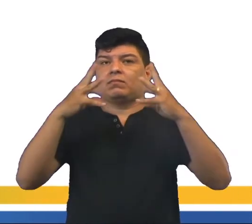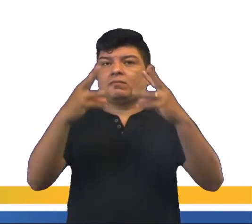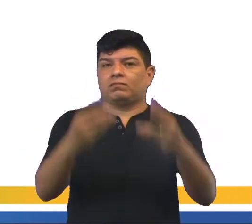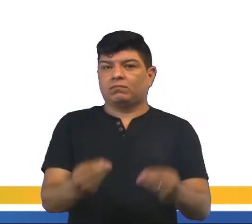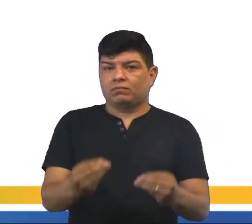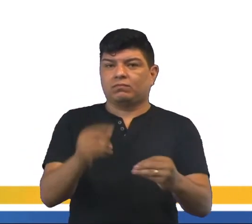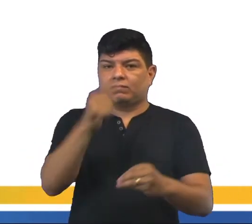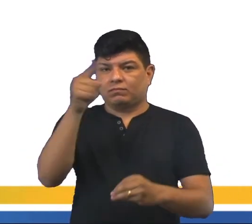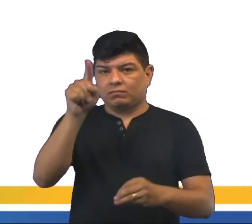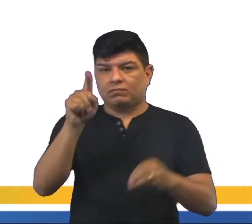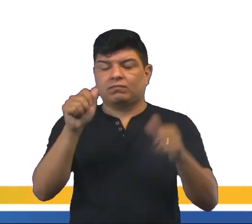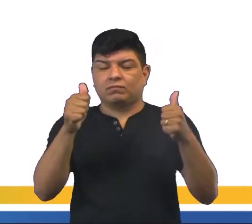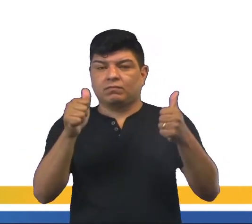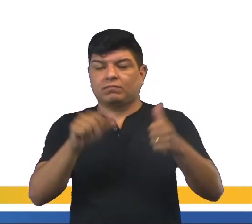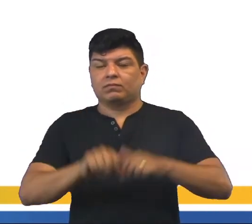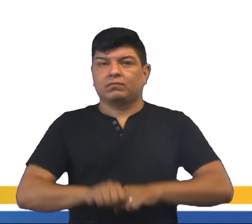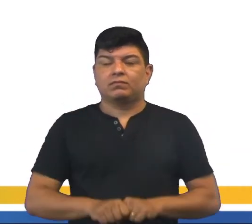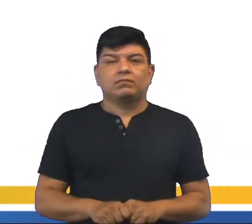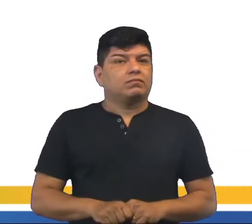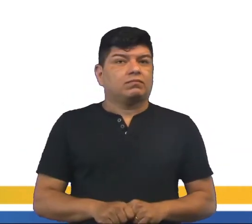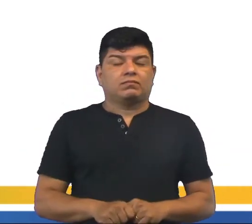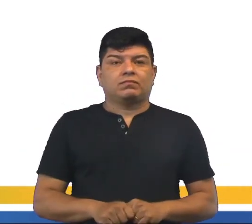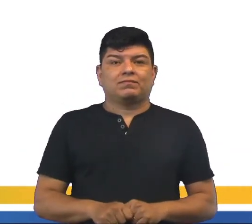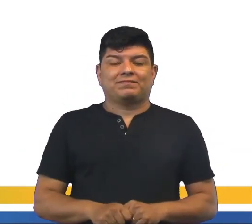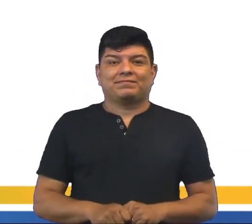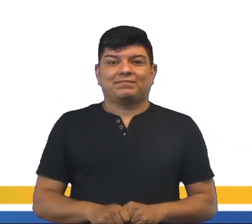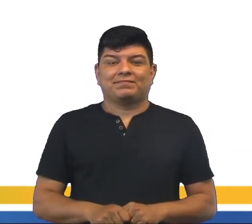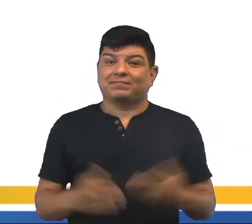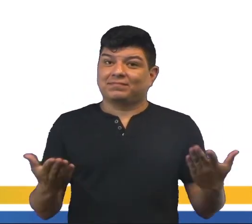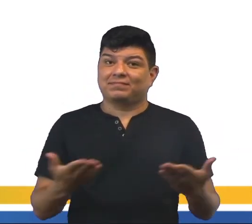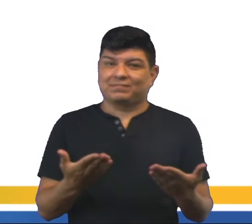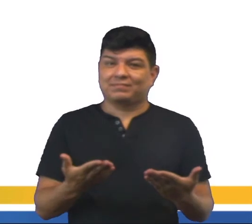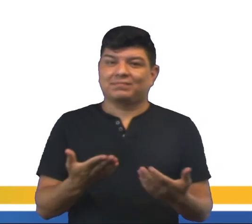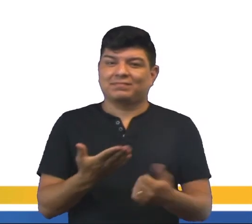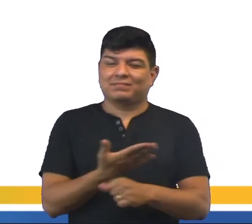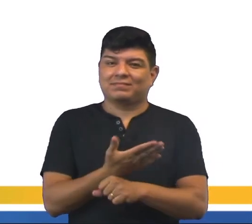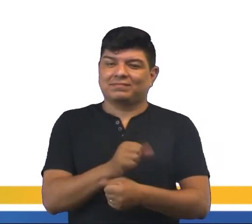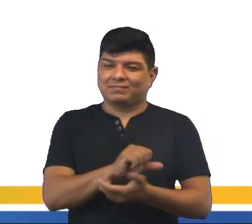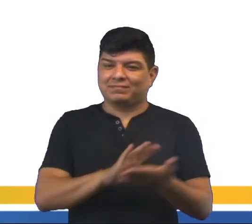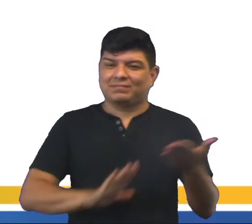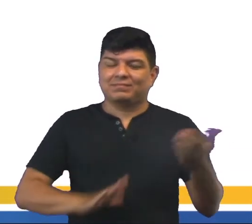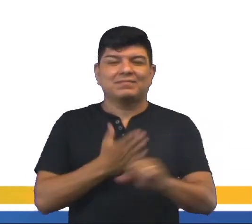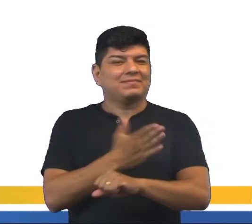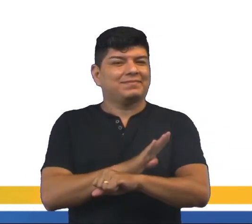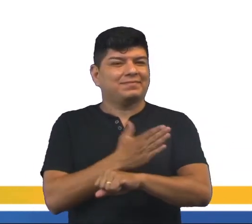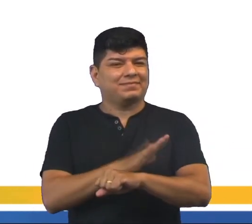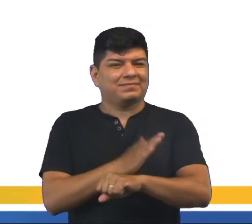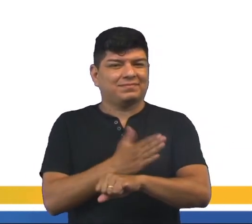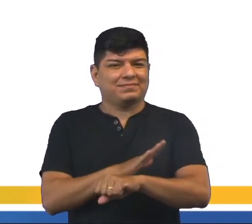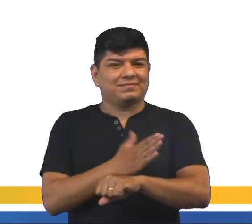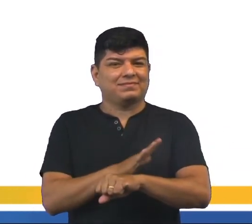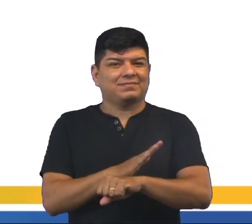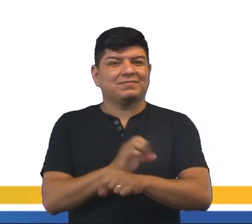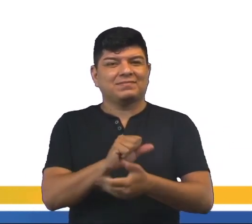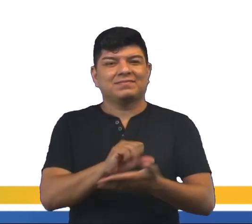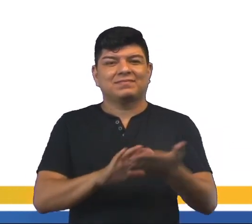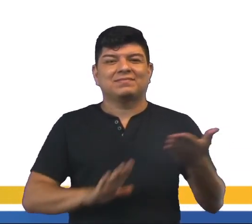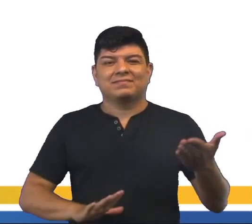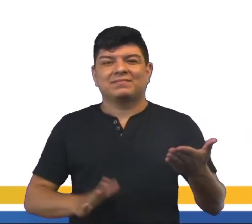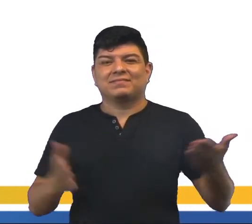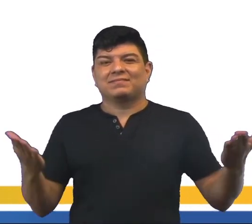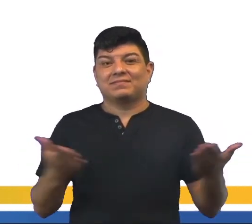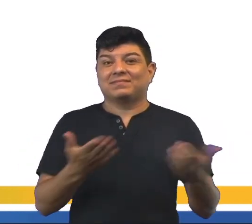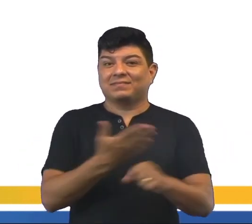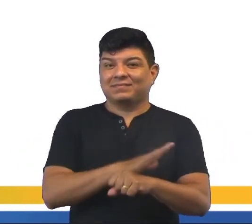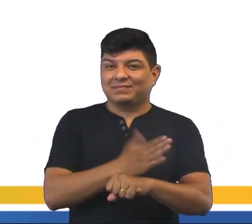levam acento, tá, galerinha? Então, aí chegamos à hora das nossas atividades práticas, né? Que são os nossos exercícios, a hora de